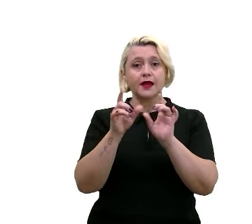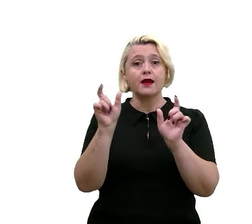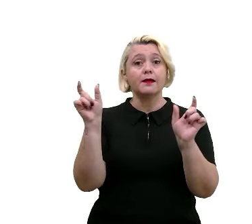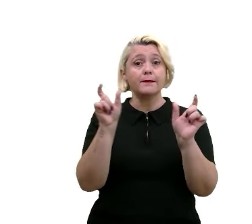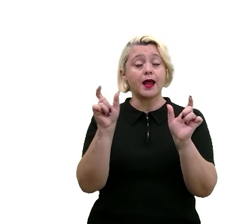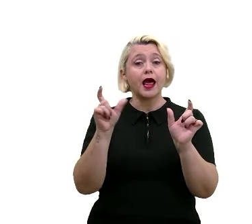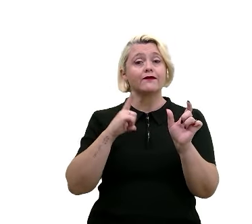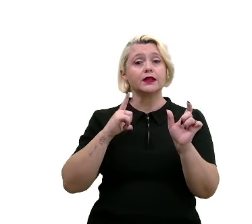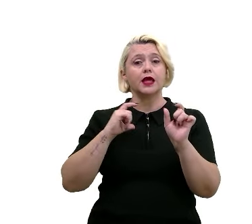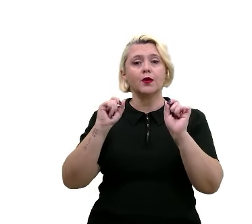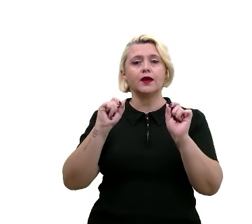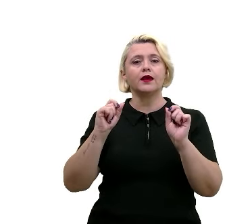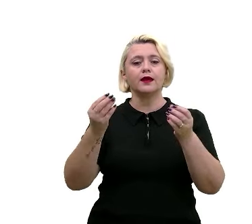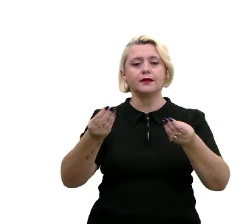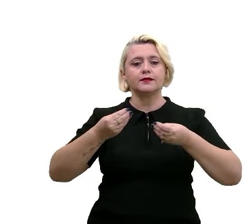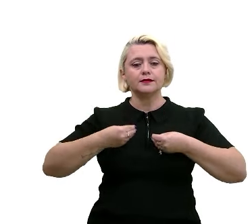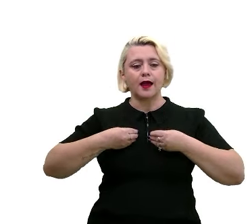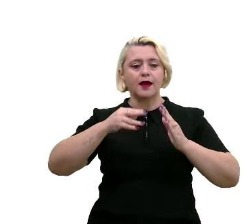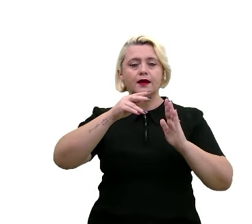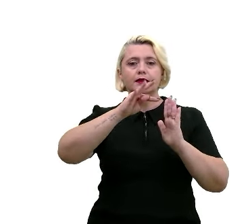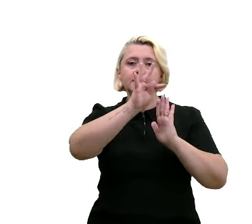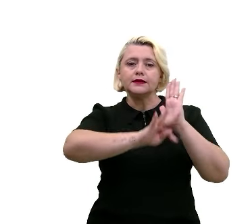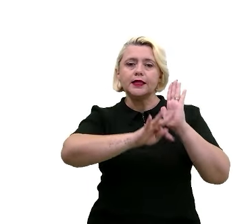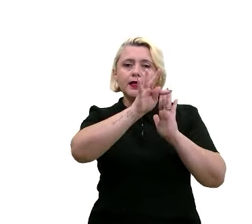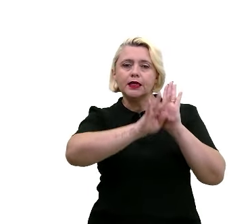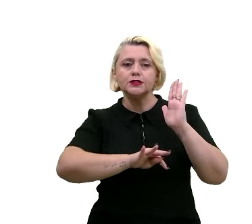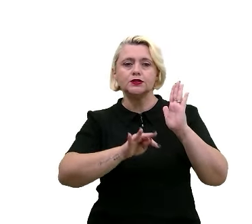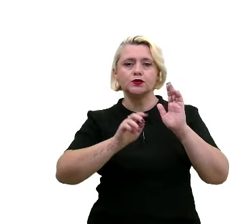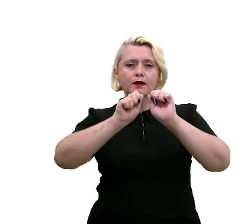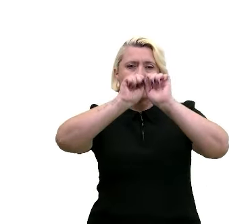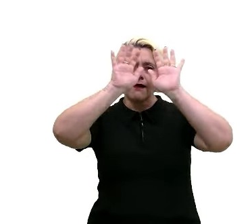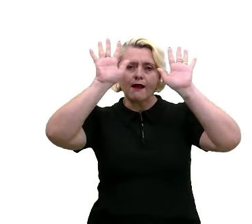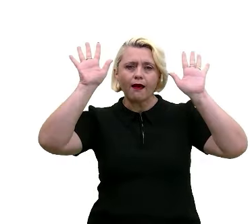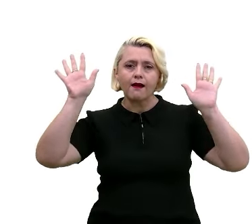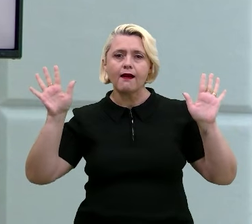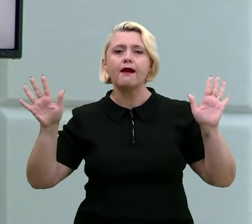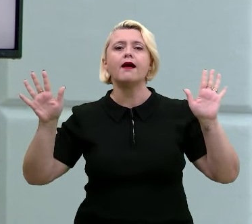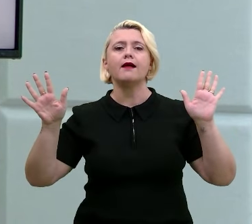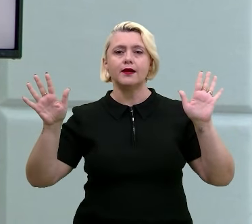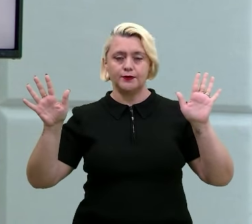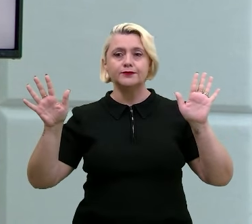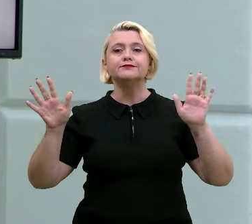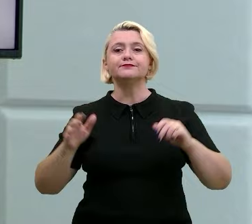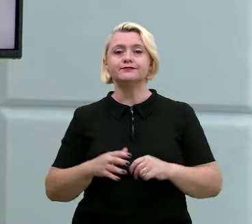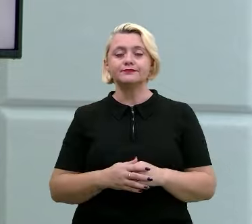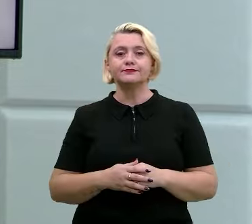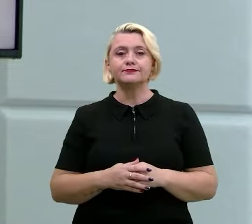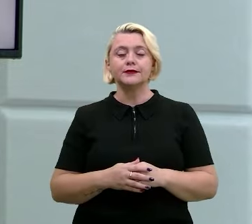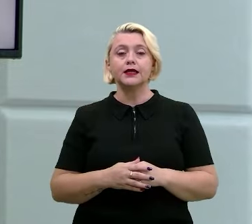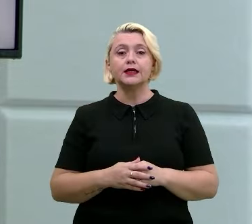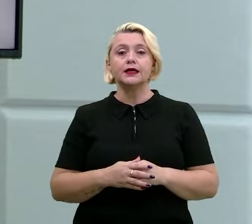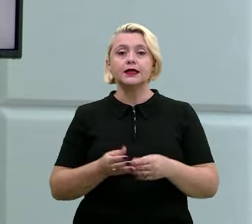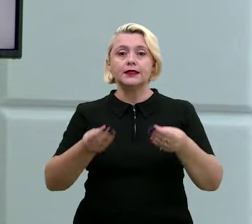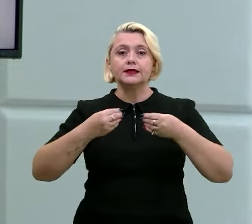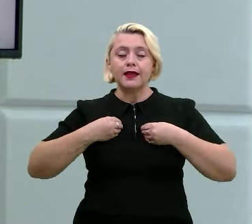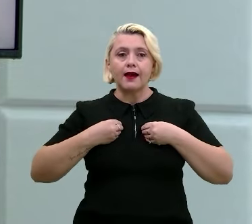trazem fluência, eles trazem clareza para o texto, eles trazem